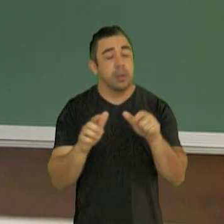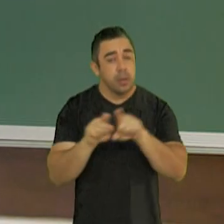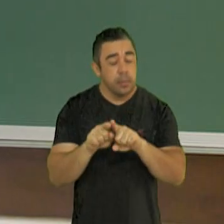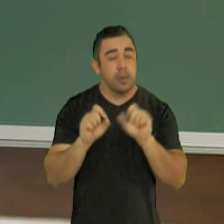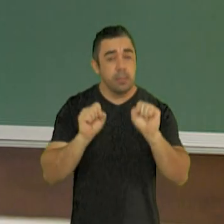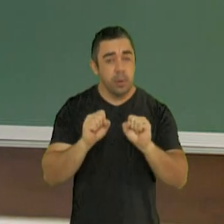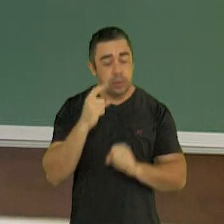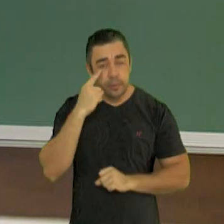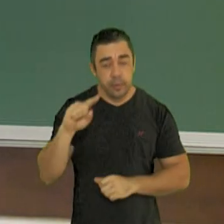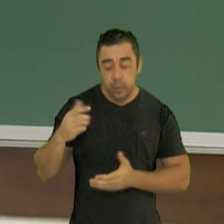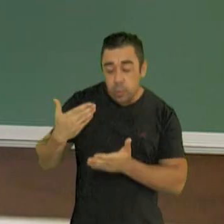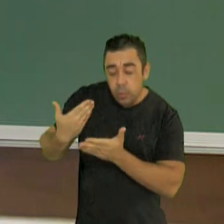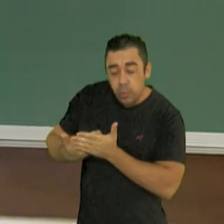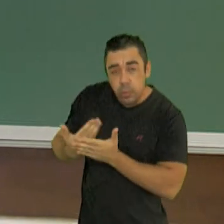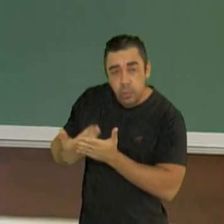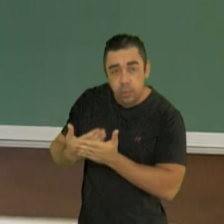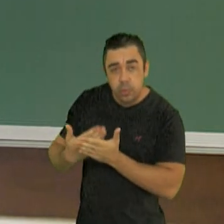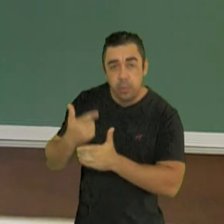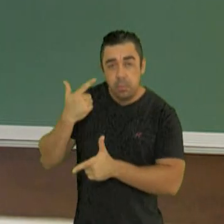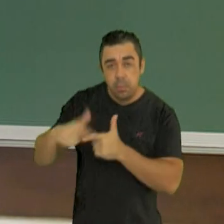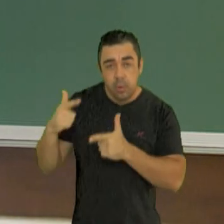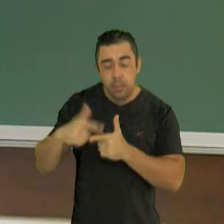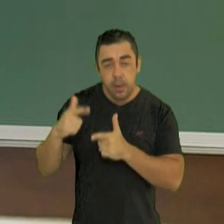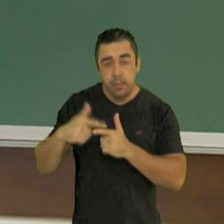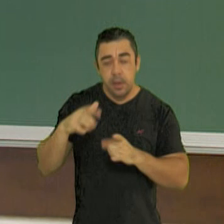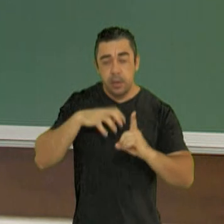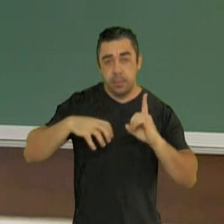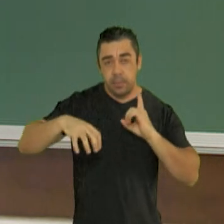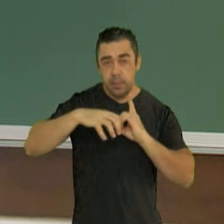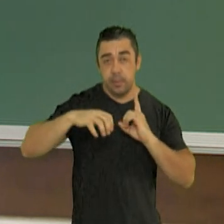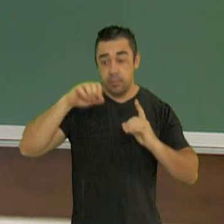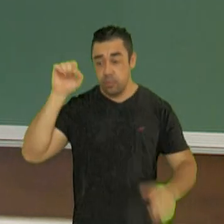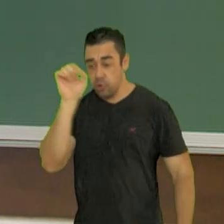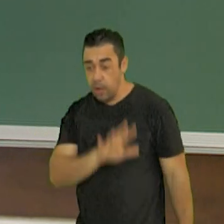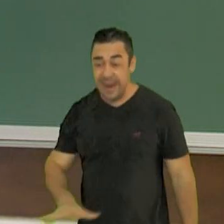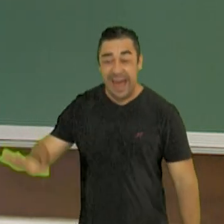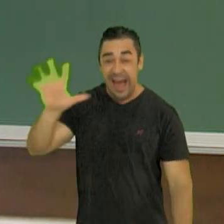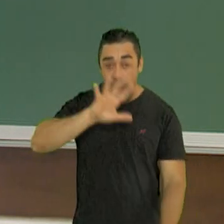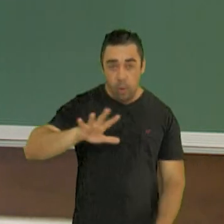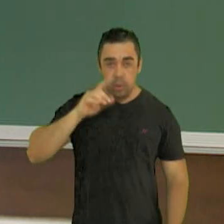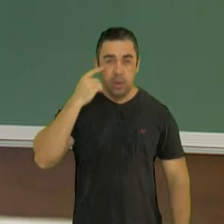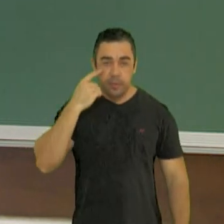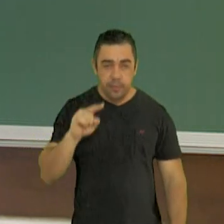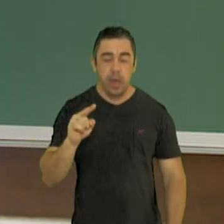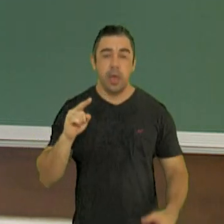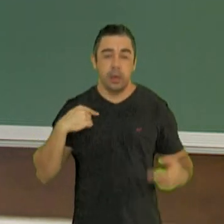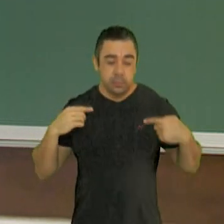partir do estudo dos problemas socioespaciais globais, né, e